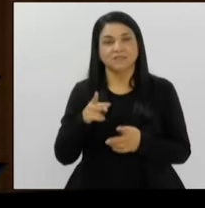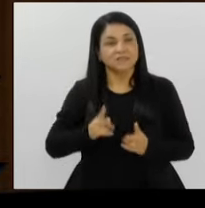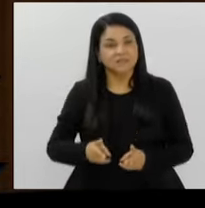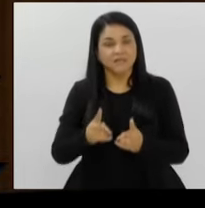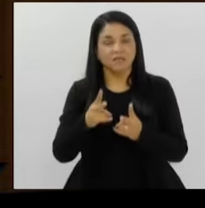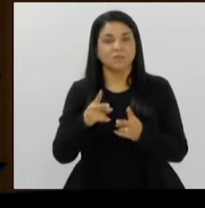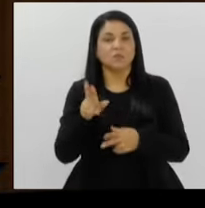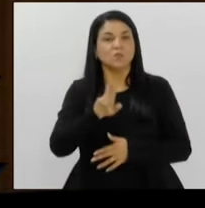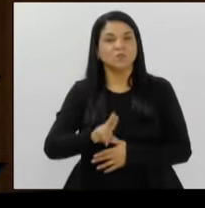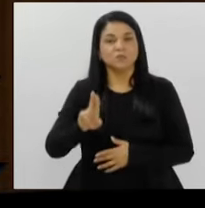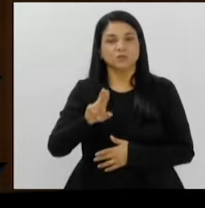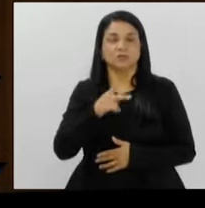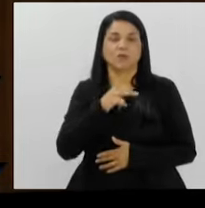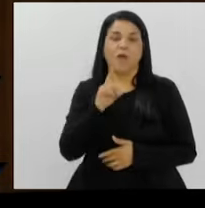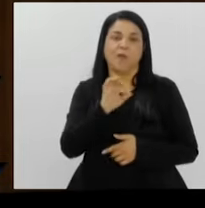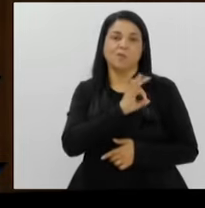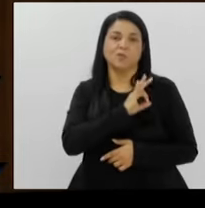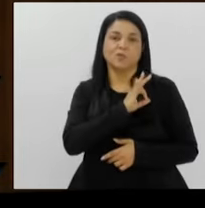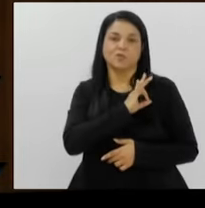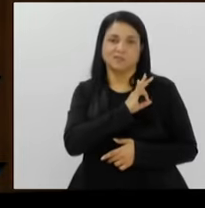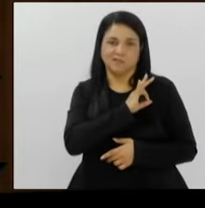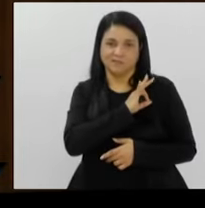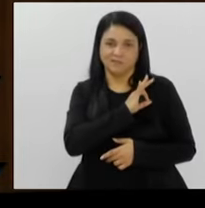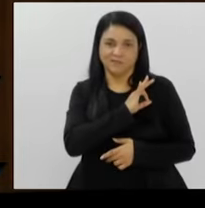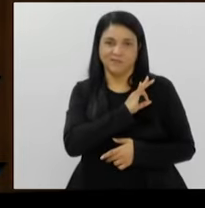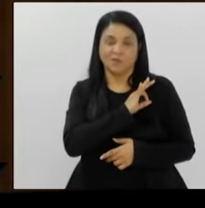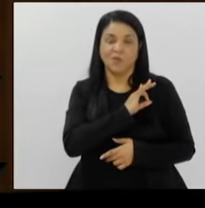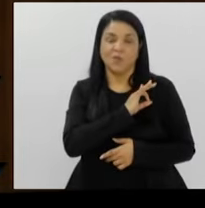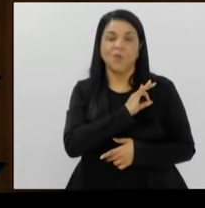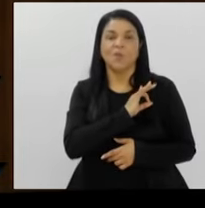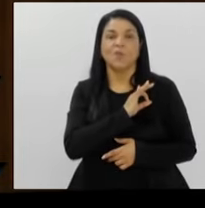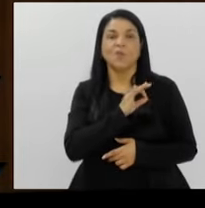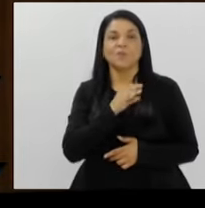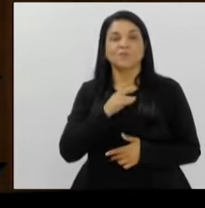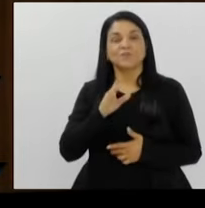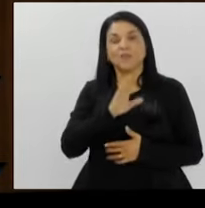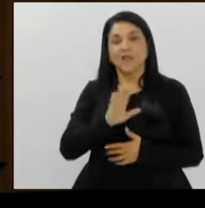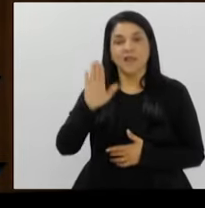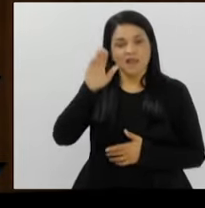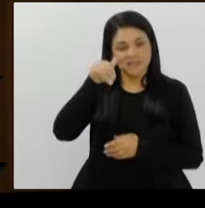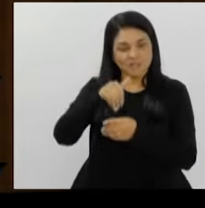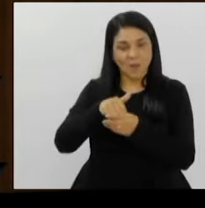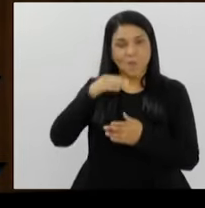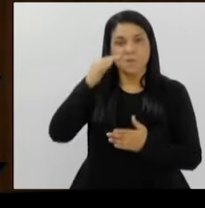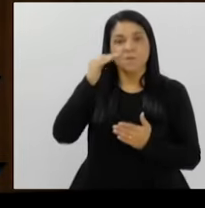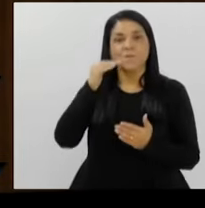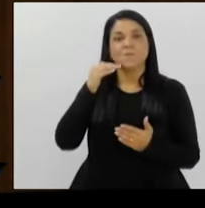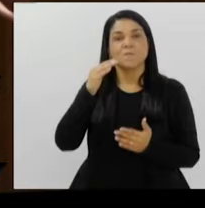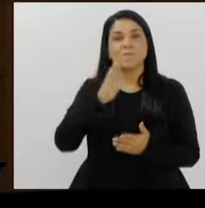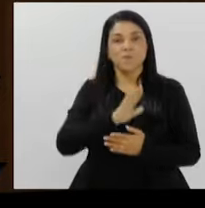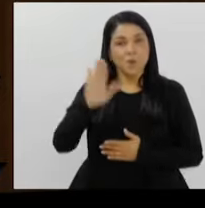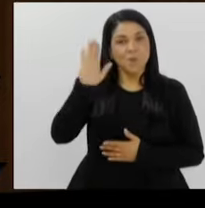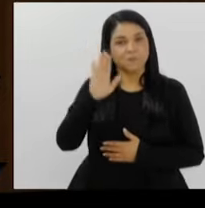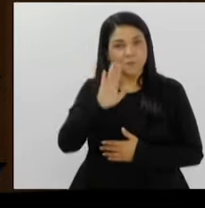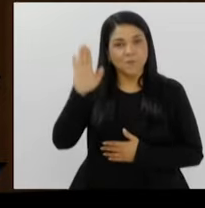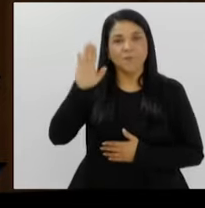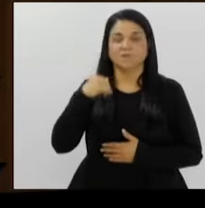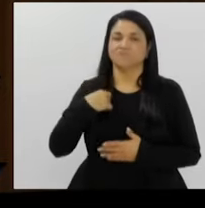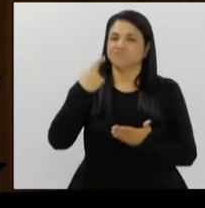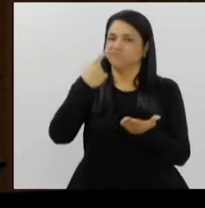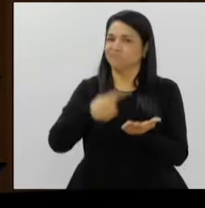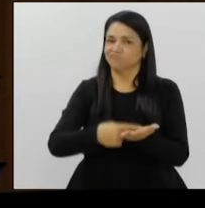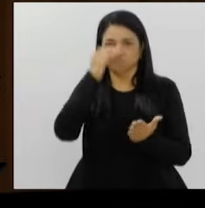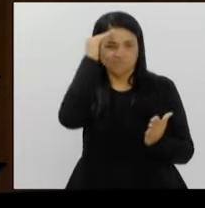as polícias como palco eleitoral. Sempre usaram as polícias como palco eleitoral. Prometem, prometem, prometem e não cumprem. E não